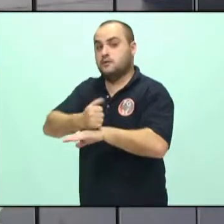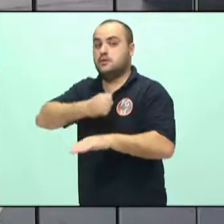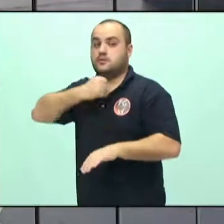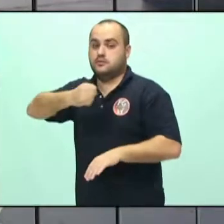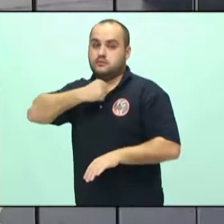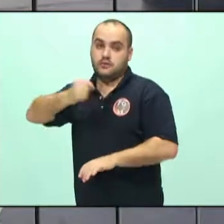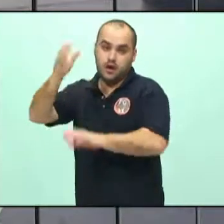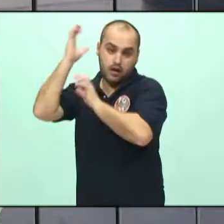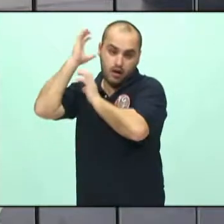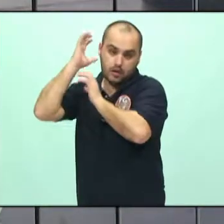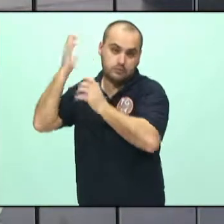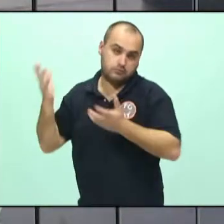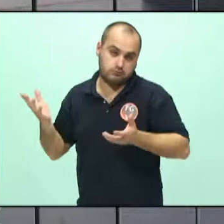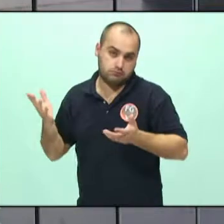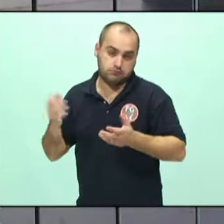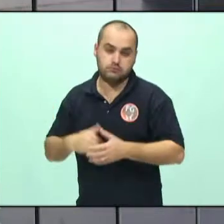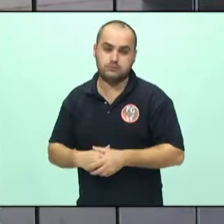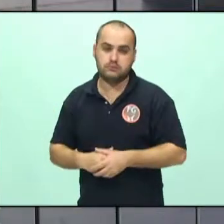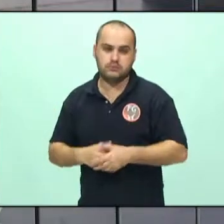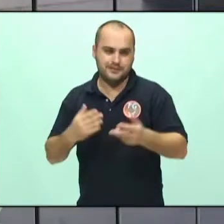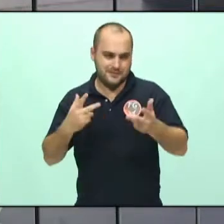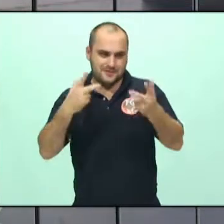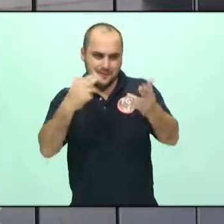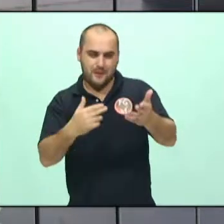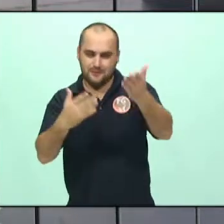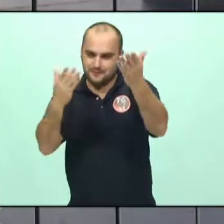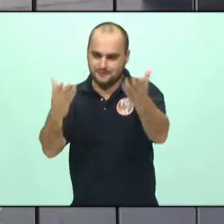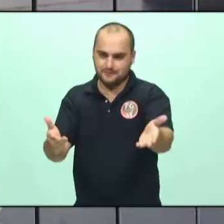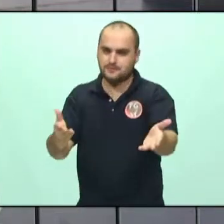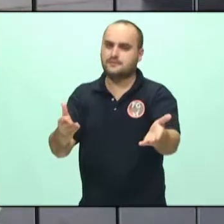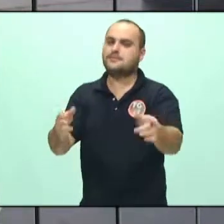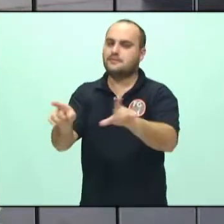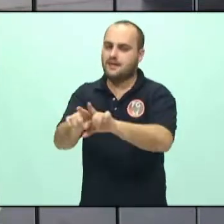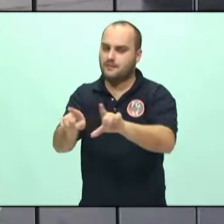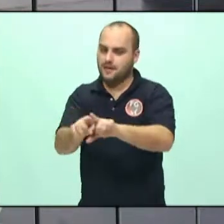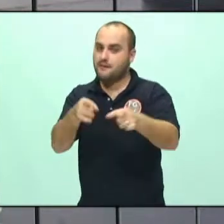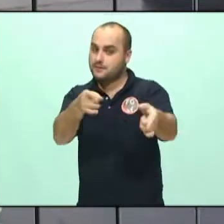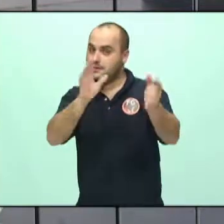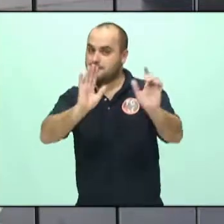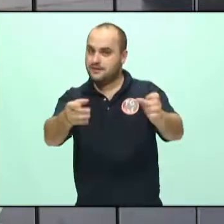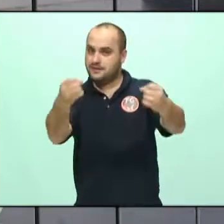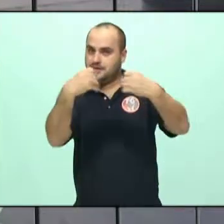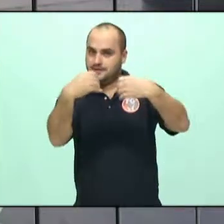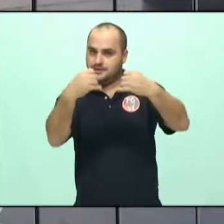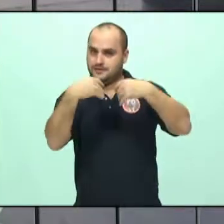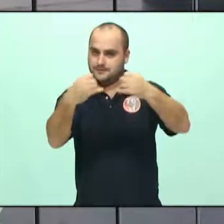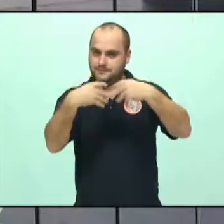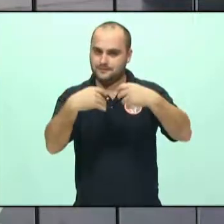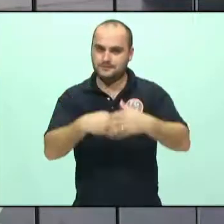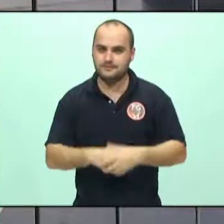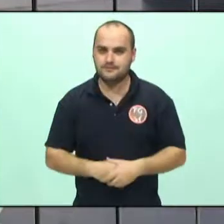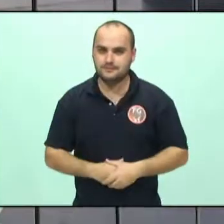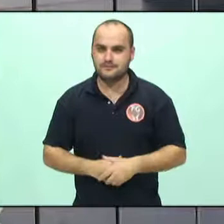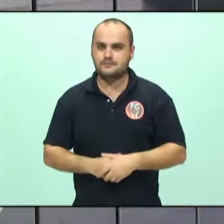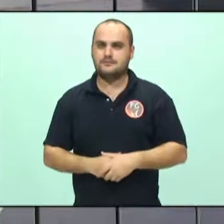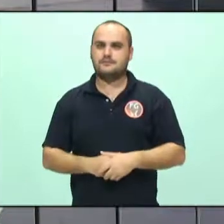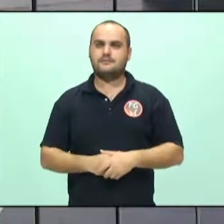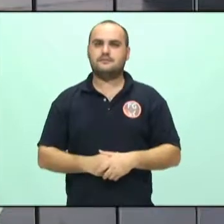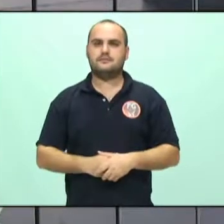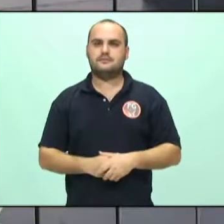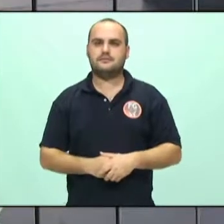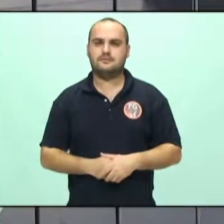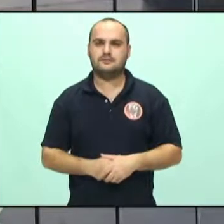Radialista, jornalista, então, assim como você, né? Aliás, aprendi um monte de coisa contigo também no rádio. É bondoso. Ô, Carlos Antônio,